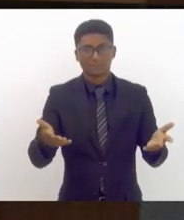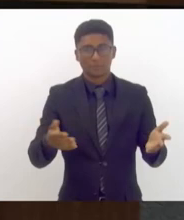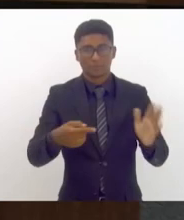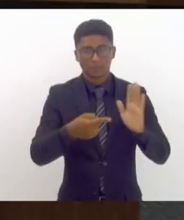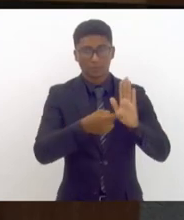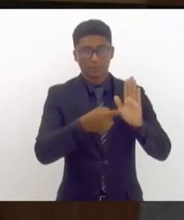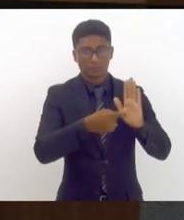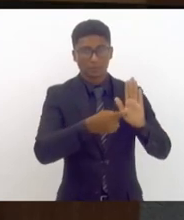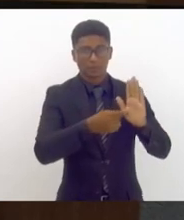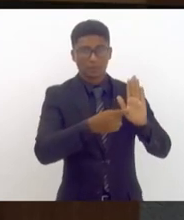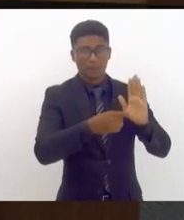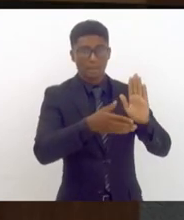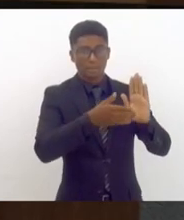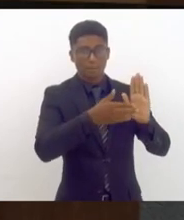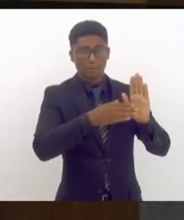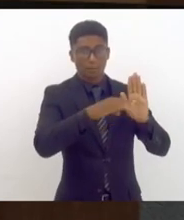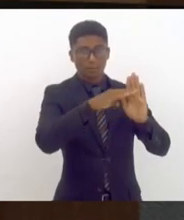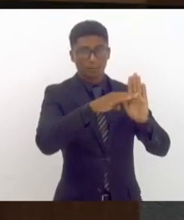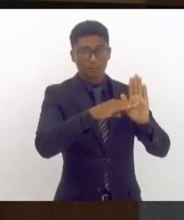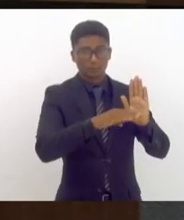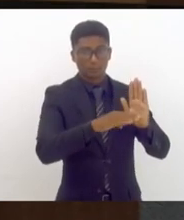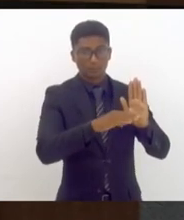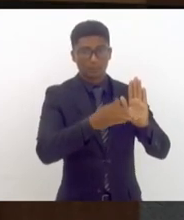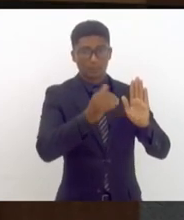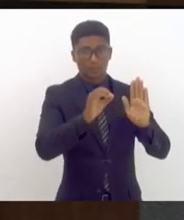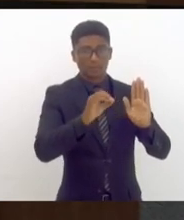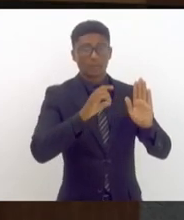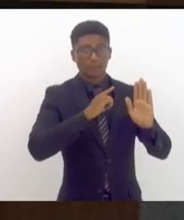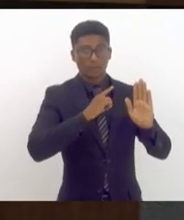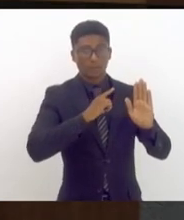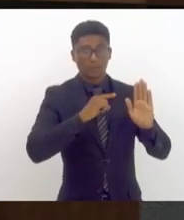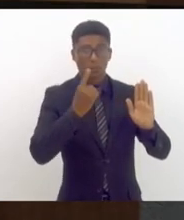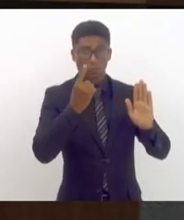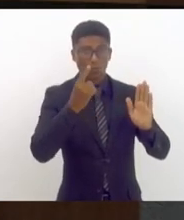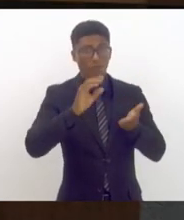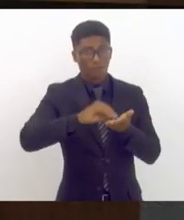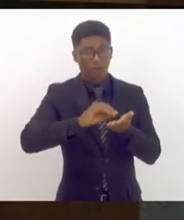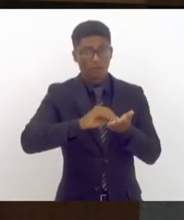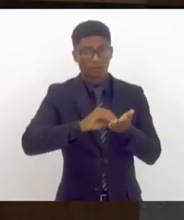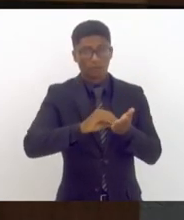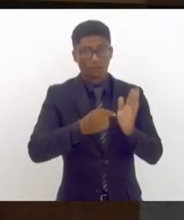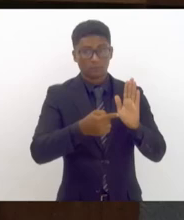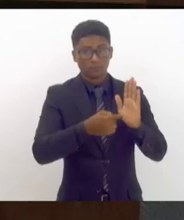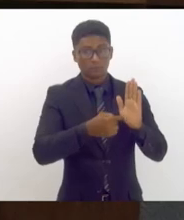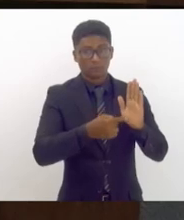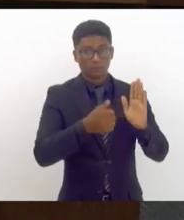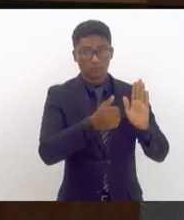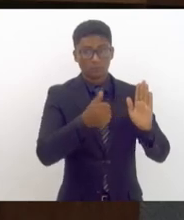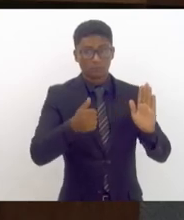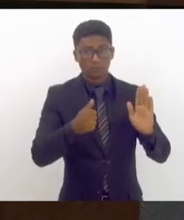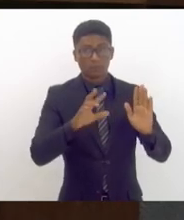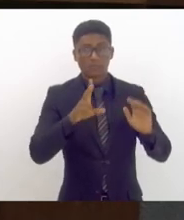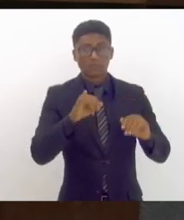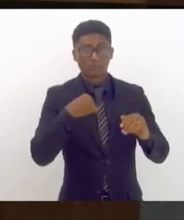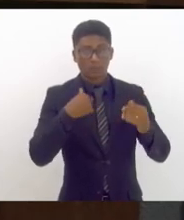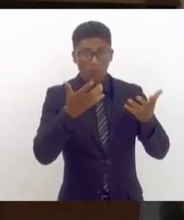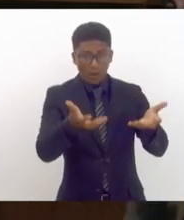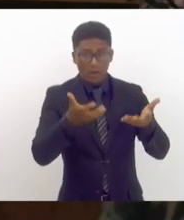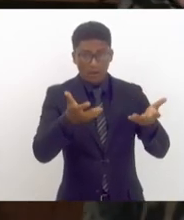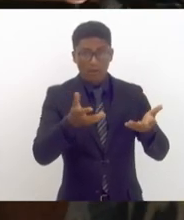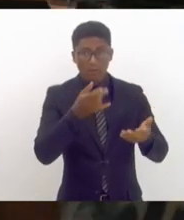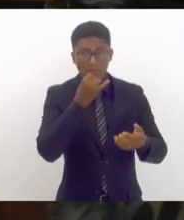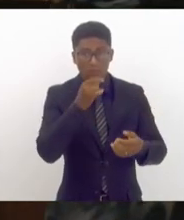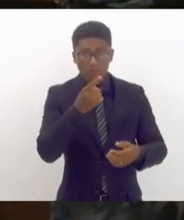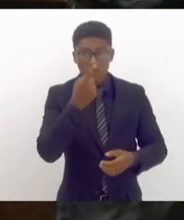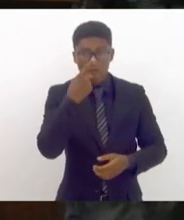projeto de pauta, falta um, tem 11 na pauta. Não vou fazê-lo, mas se eu quisesse, quando a senhora